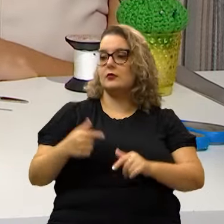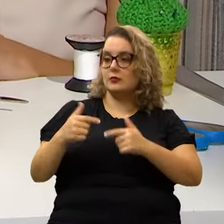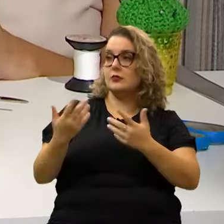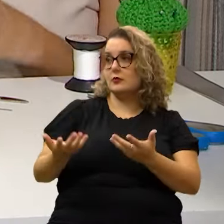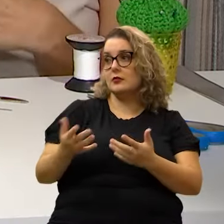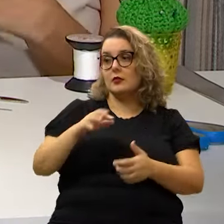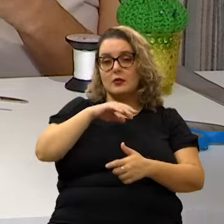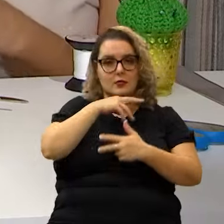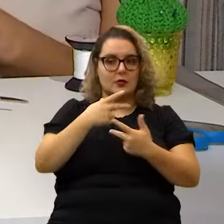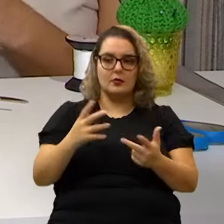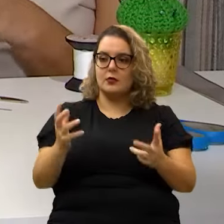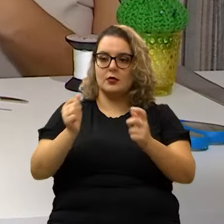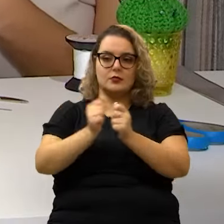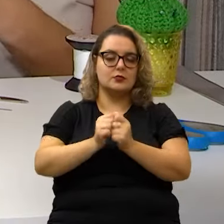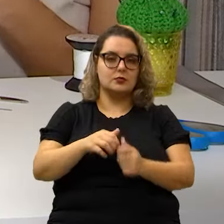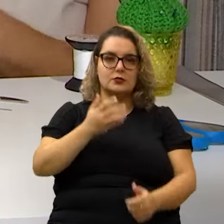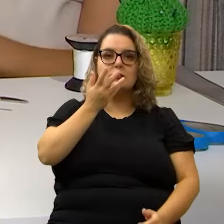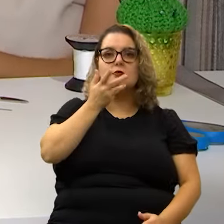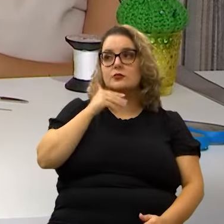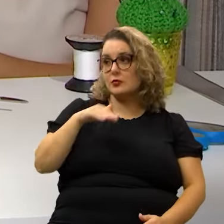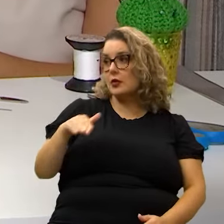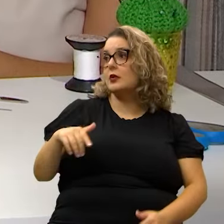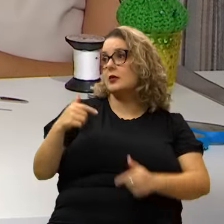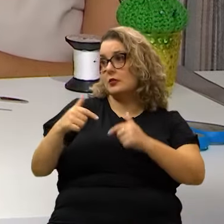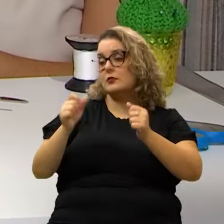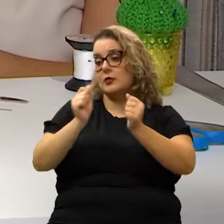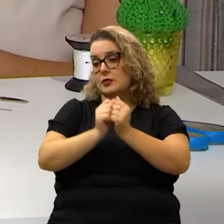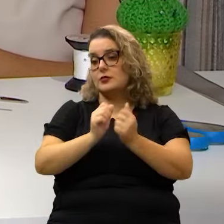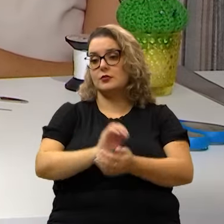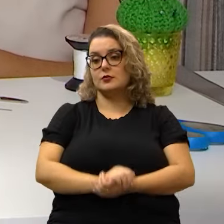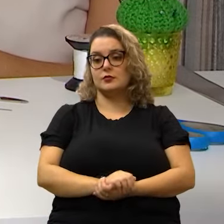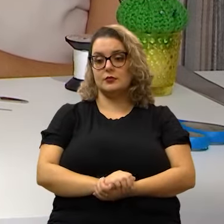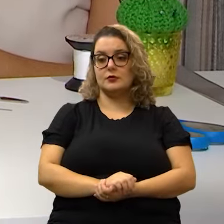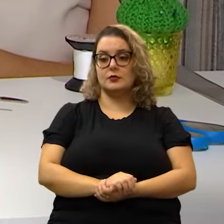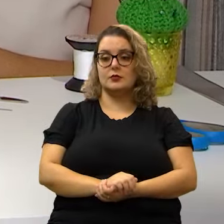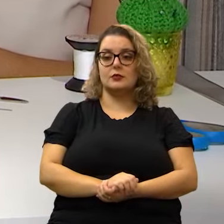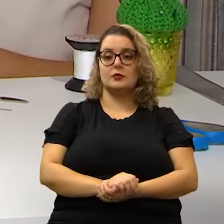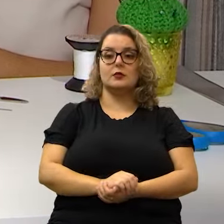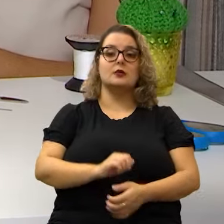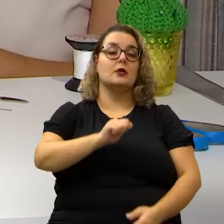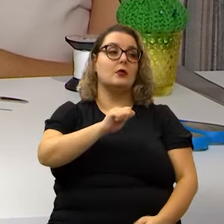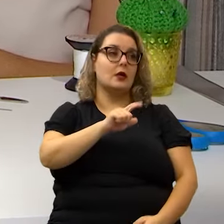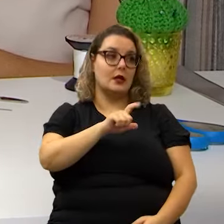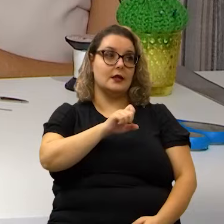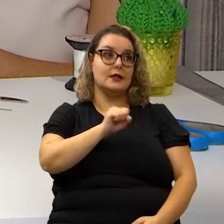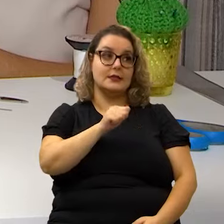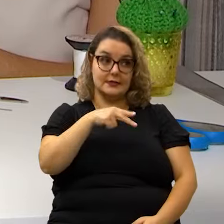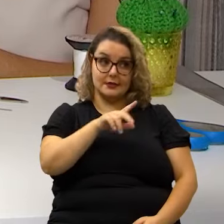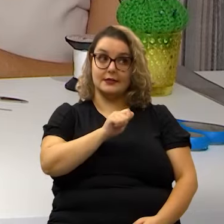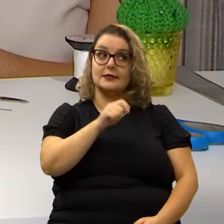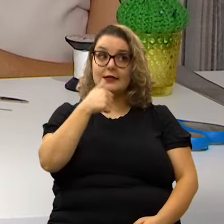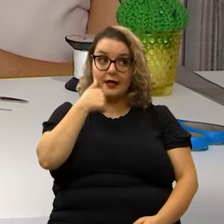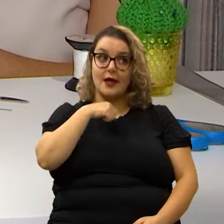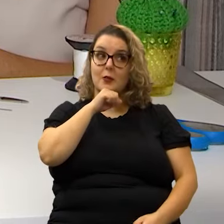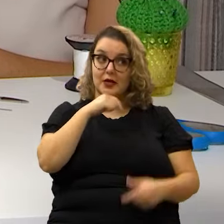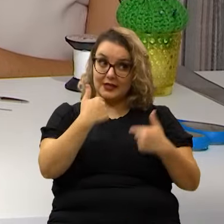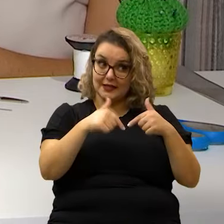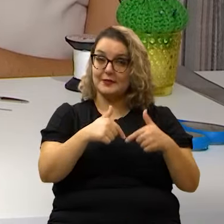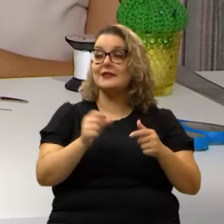como esse, um bichinho, você pode reunir as crianças e até trabalhar isso junto com eles. Então, Alessandra, você é a mãe que põe a mão na